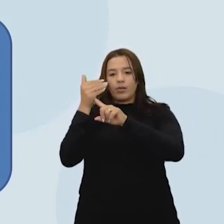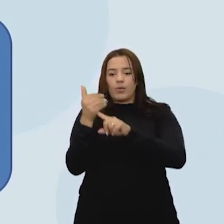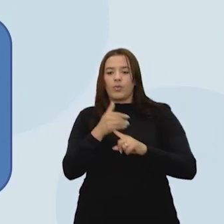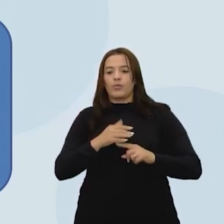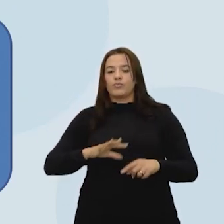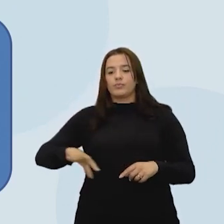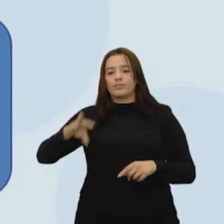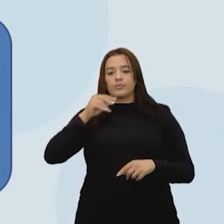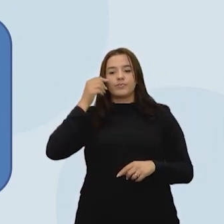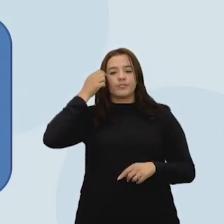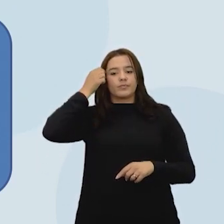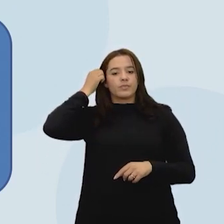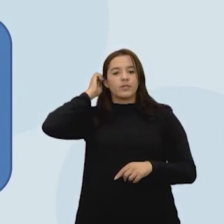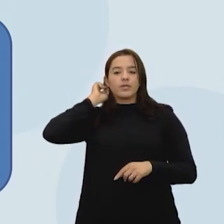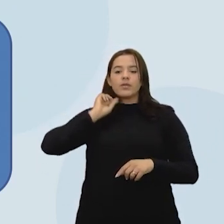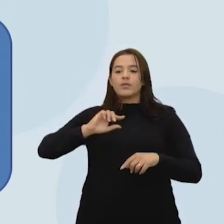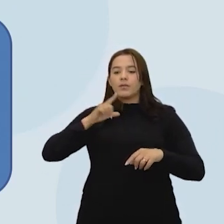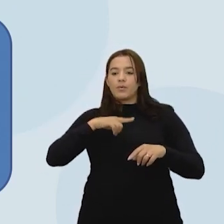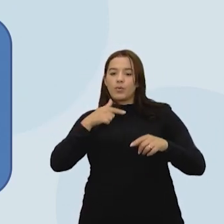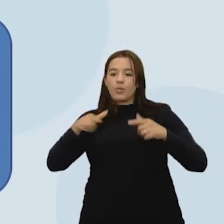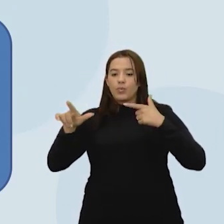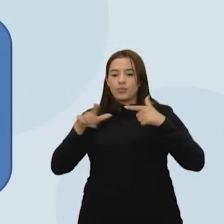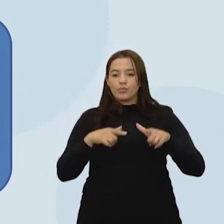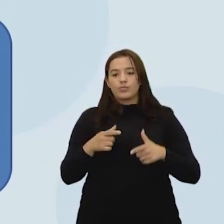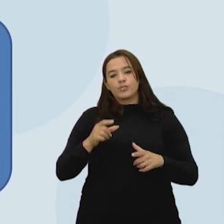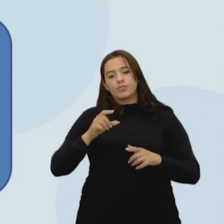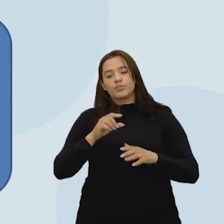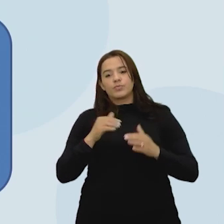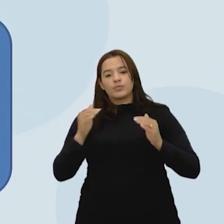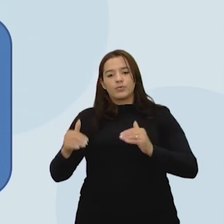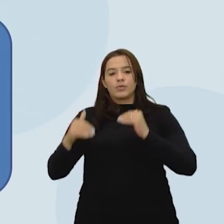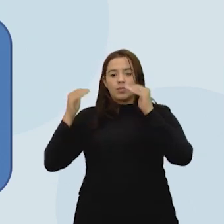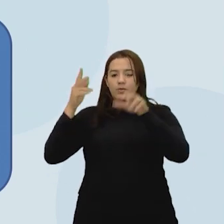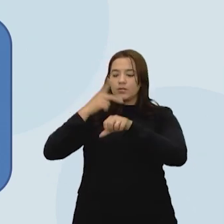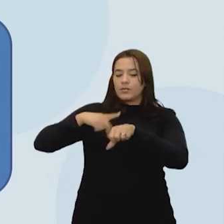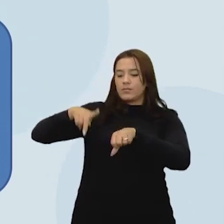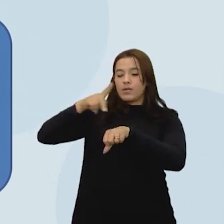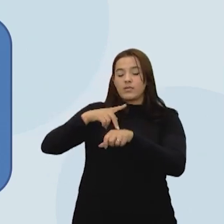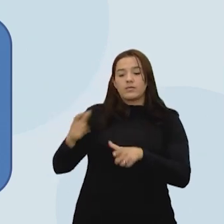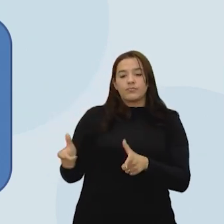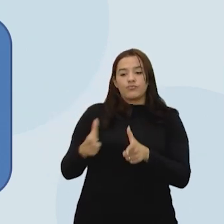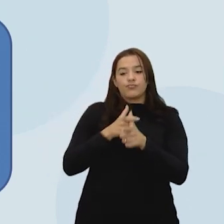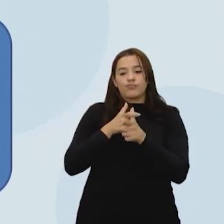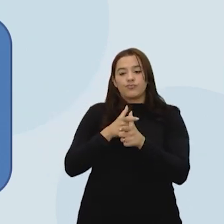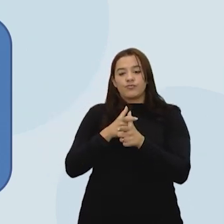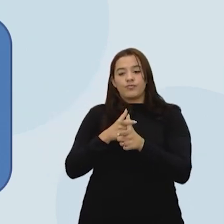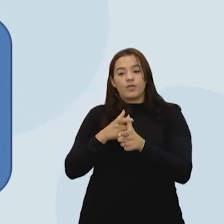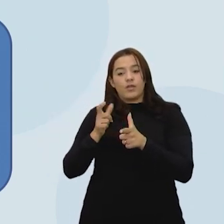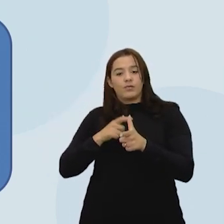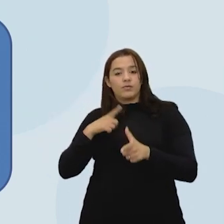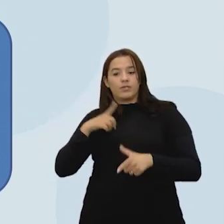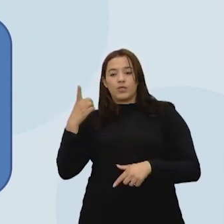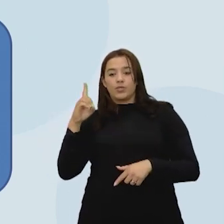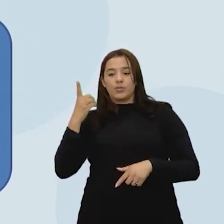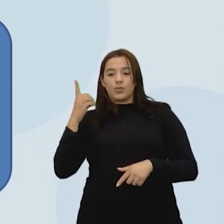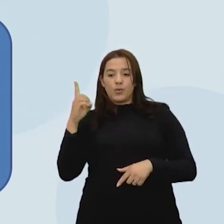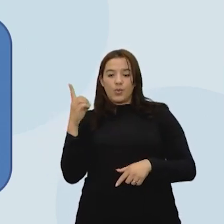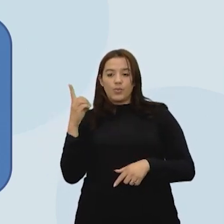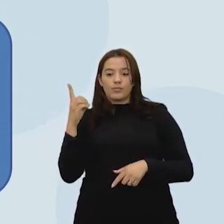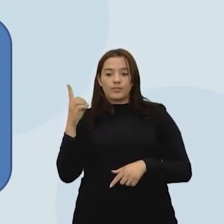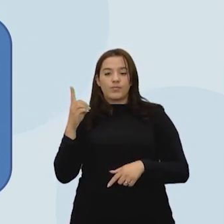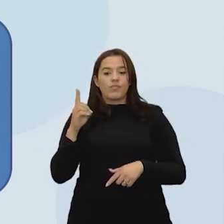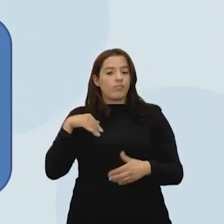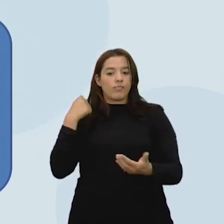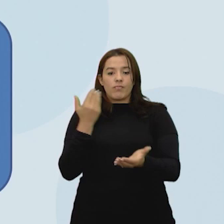tecnológico e exporta capitais, o que significa que esses países vão ficar endividados em dólar. E é uma conta que a gente